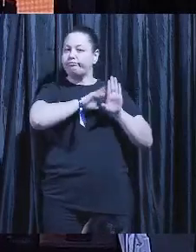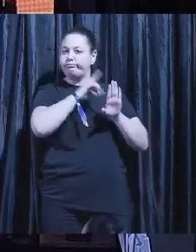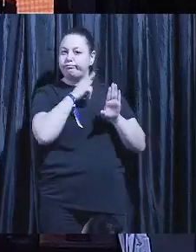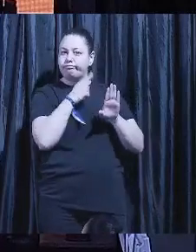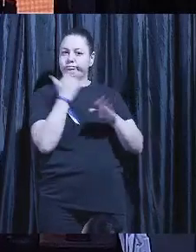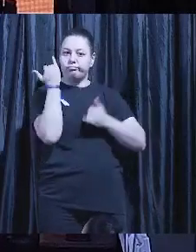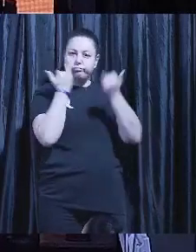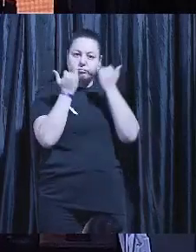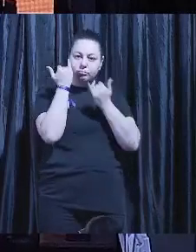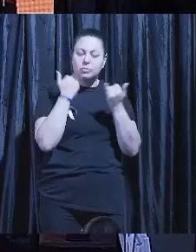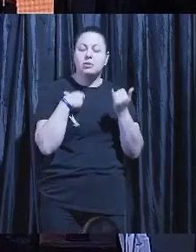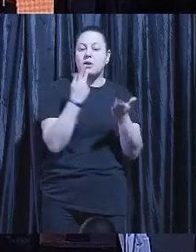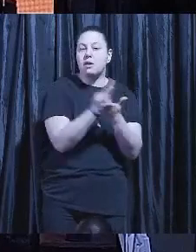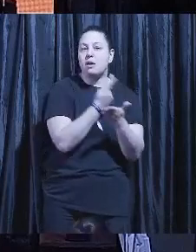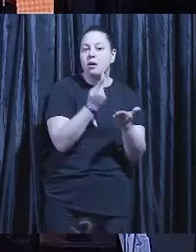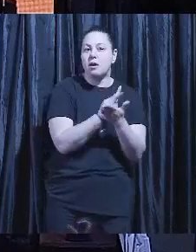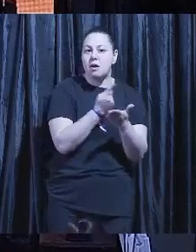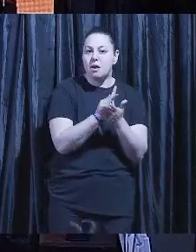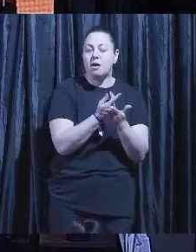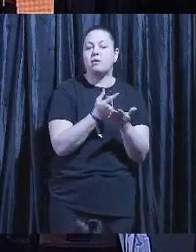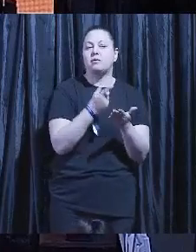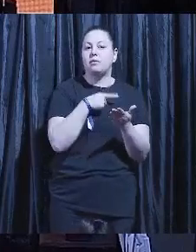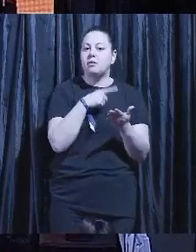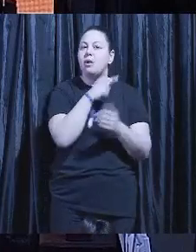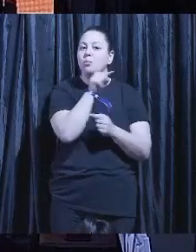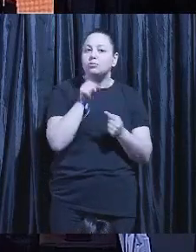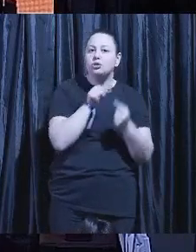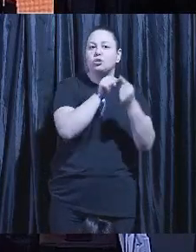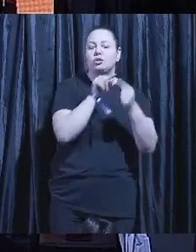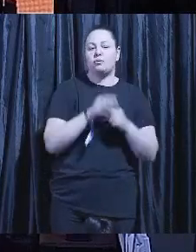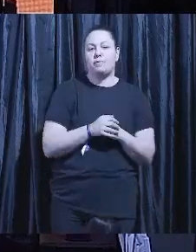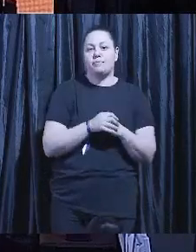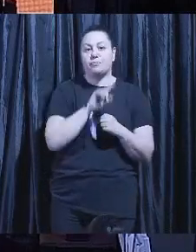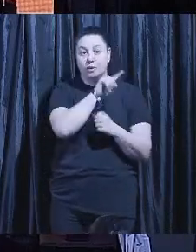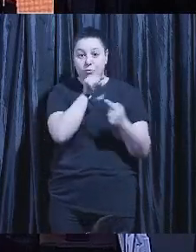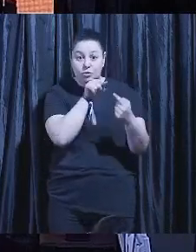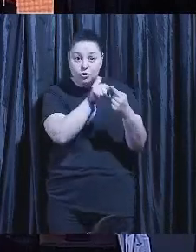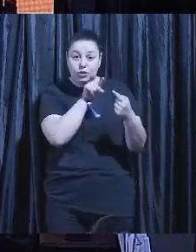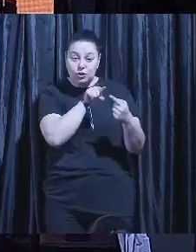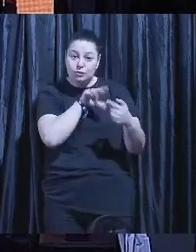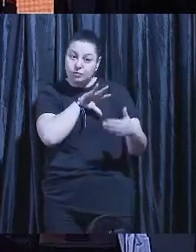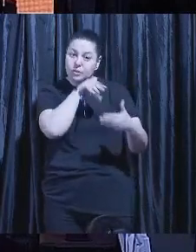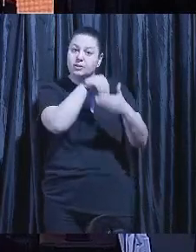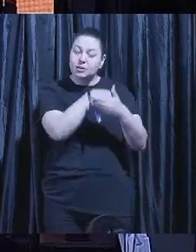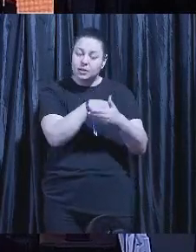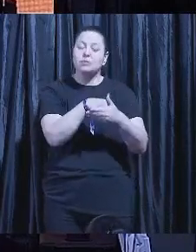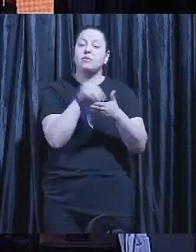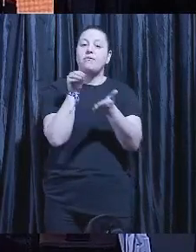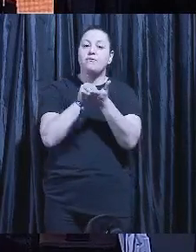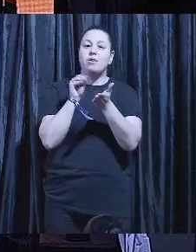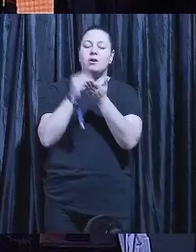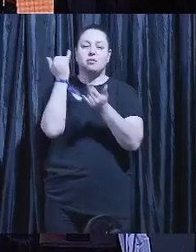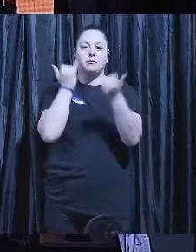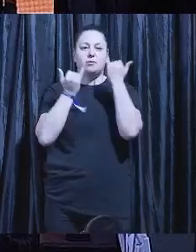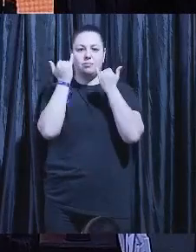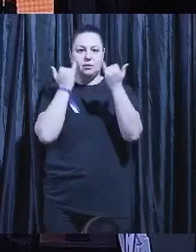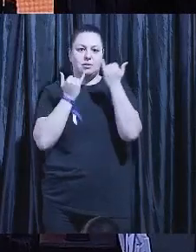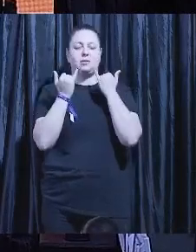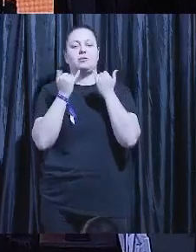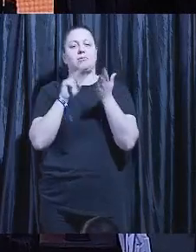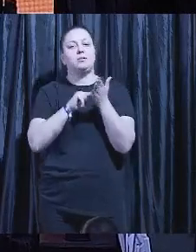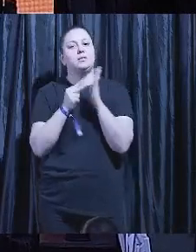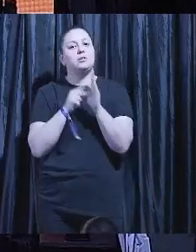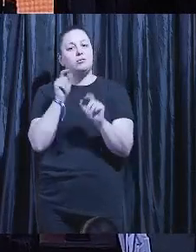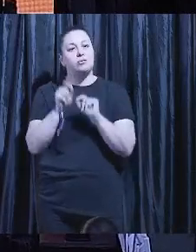erradas. Né? E ela tem um objetivo. E esse objetivo está dentro do processo da desinformação, que é